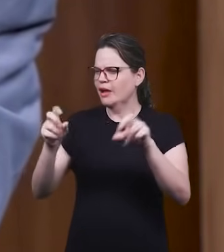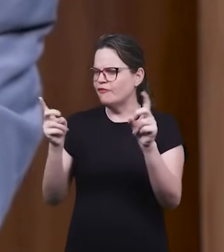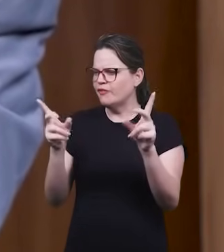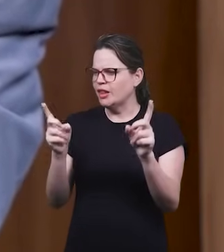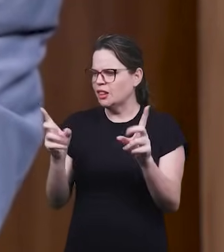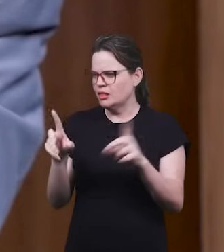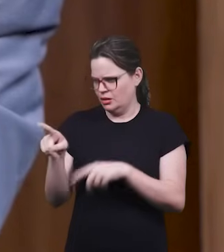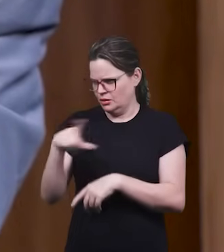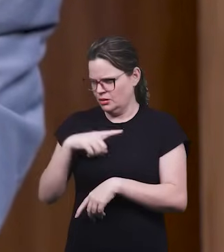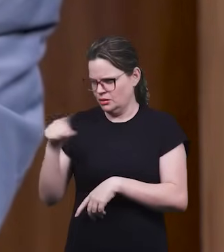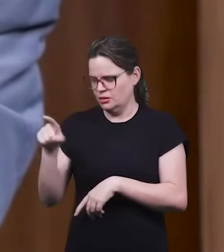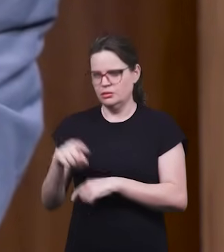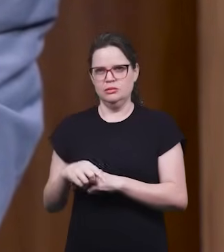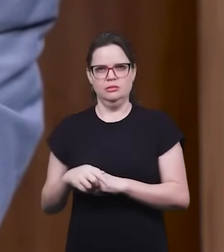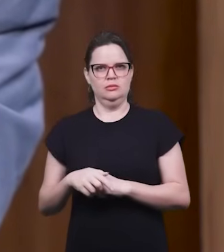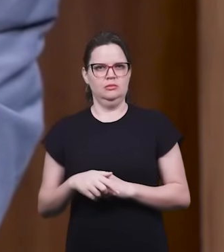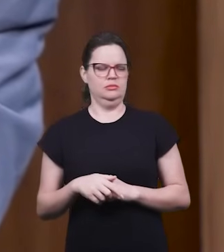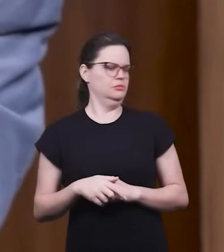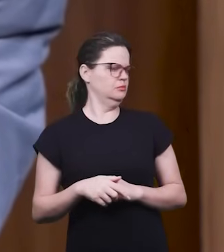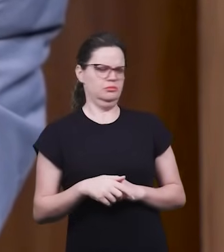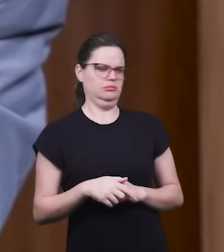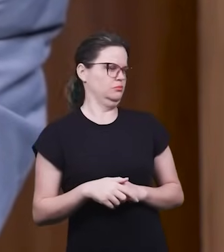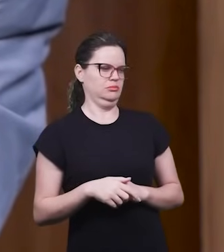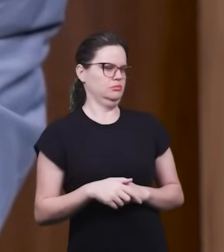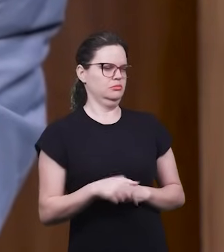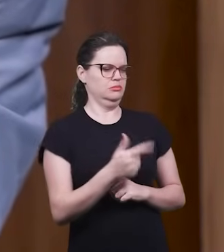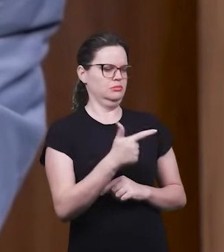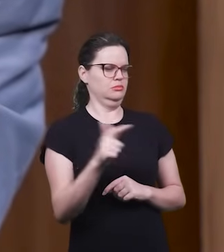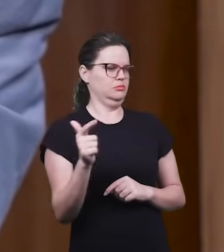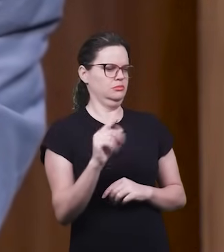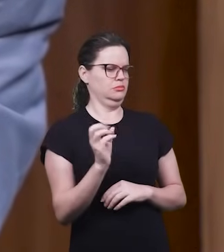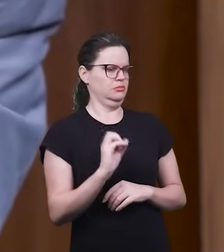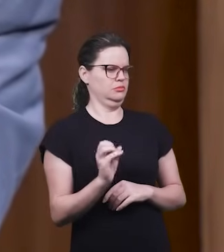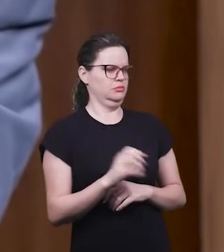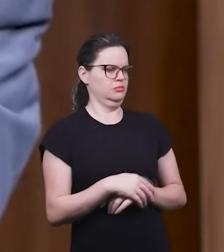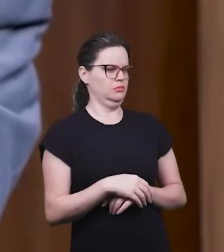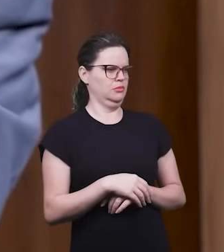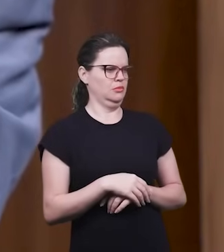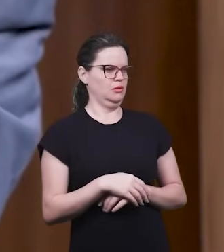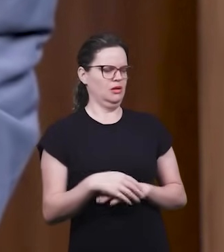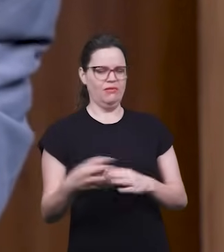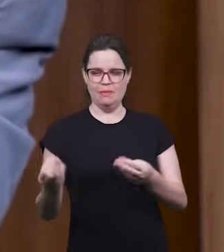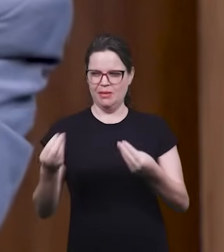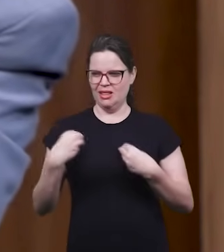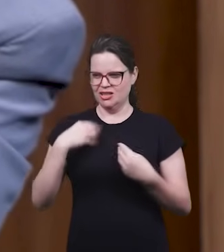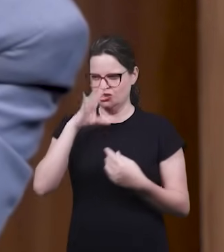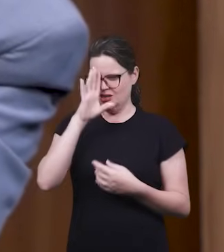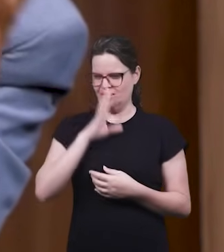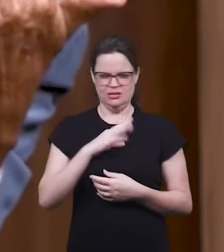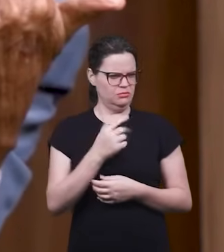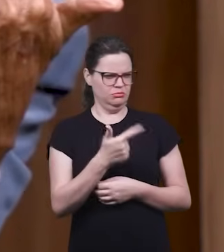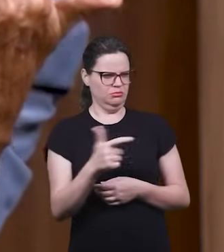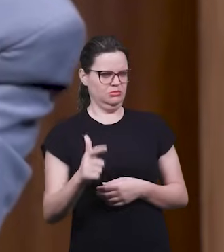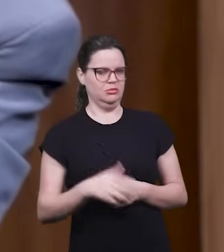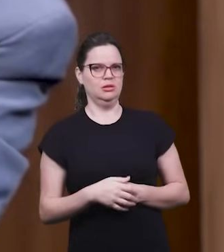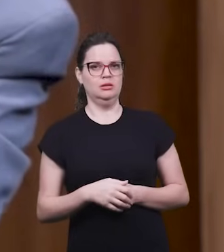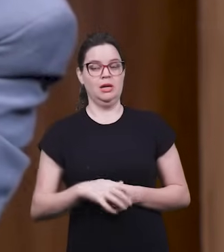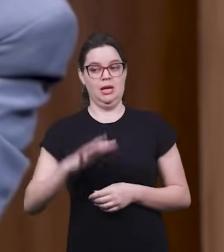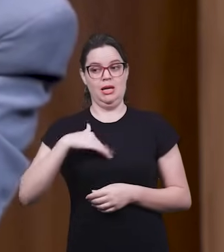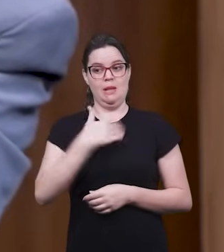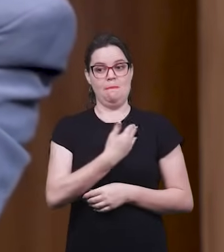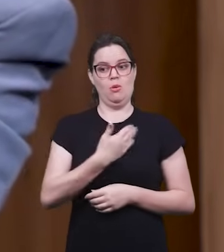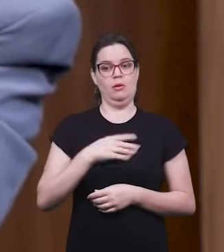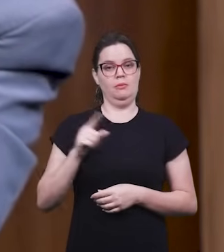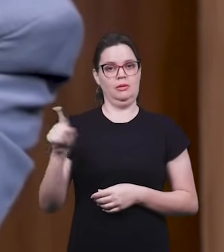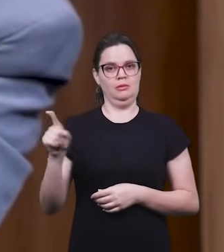lá. Não, aqui não existe esse terreno. E ele era muito amigo do camarada que estava lá como